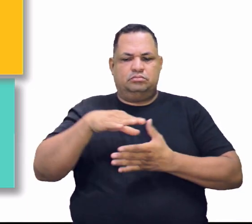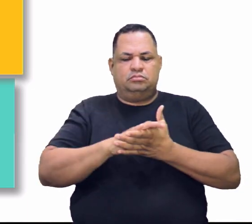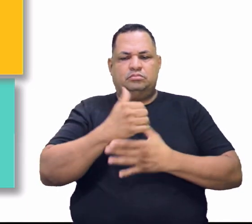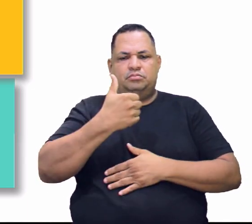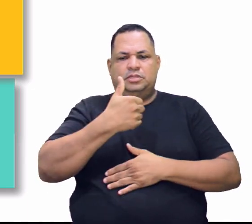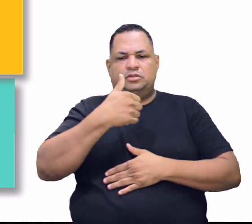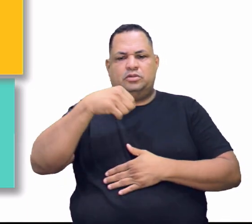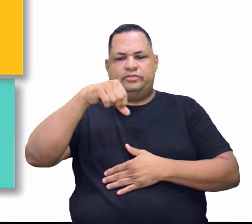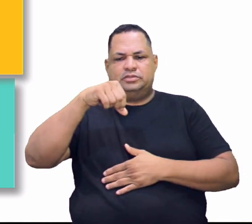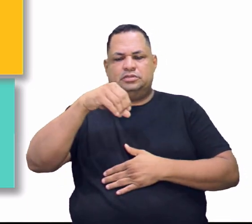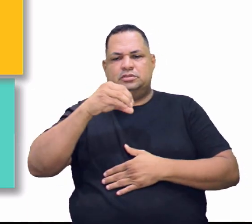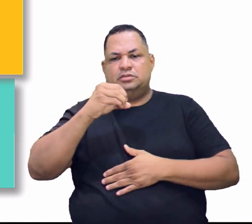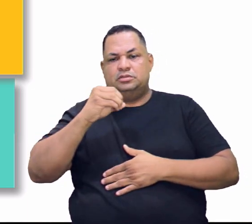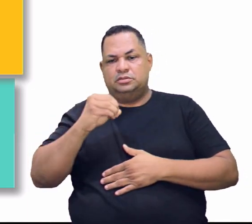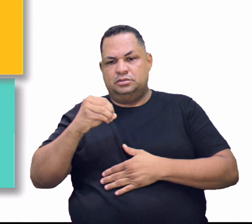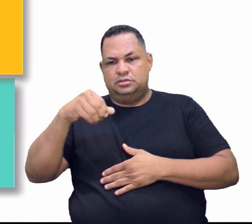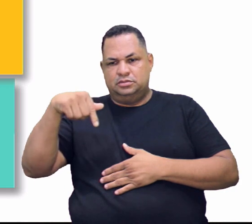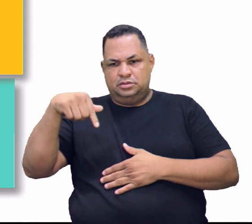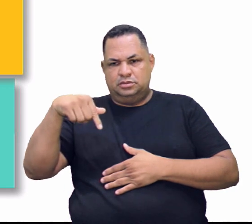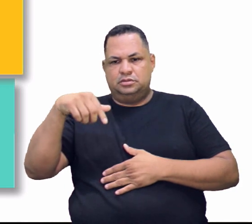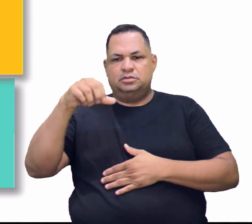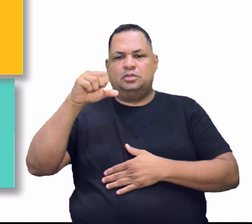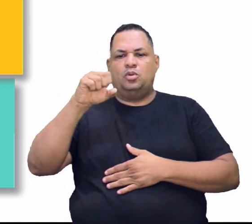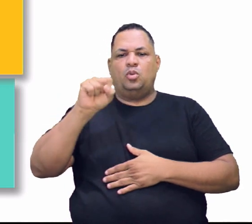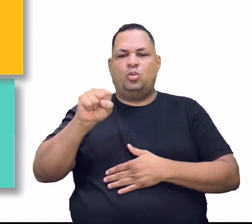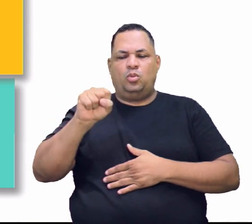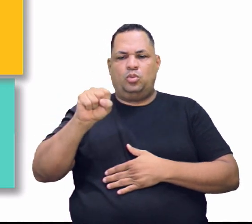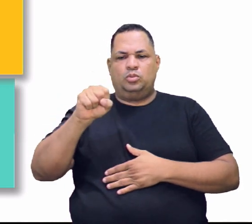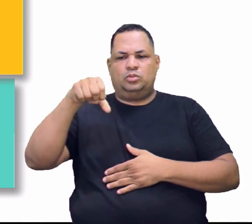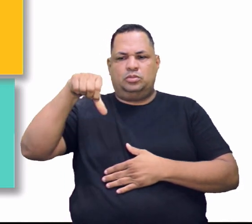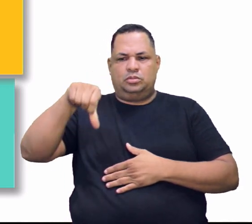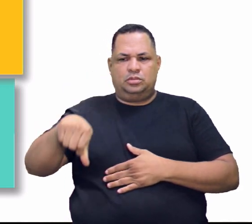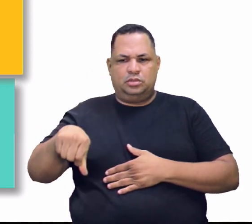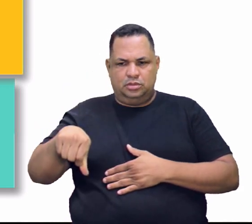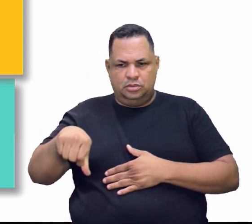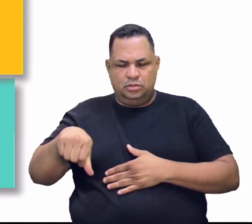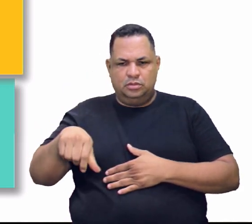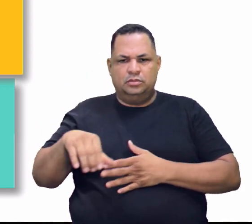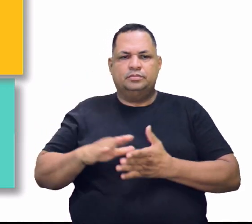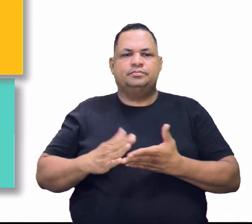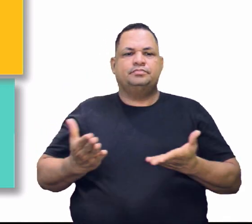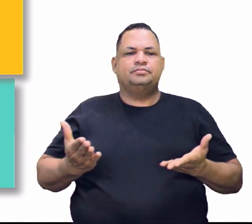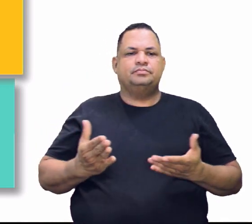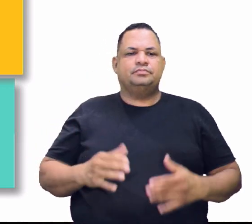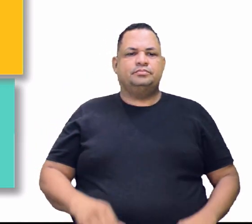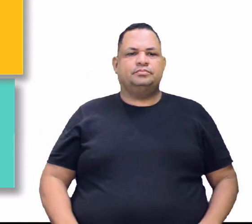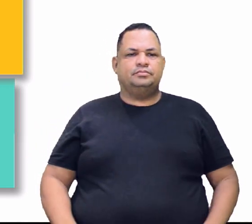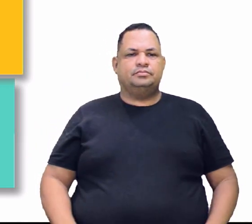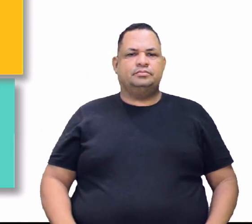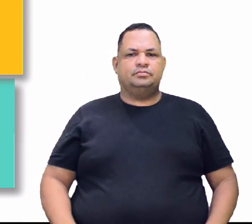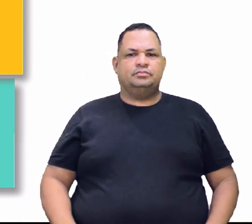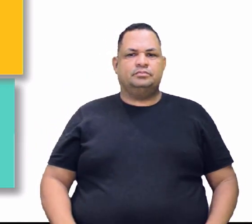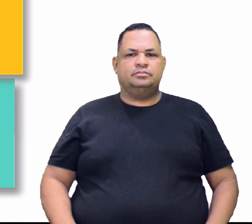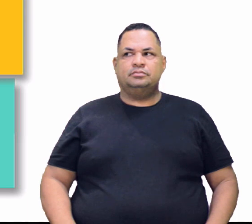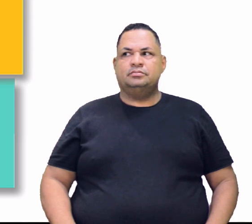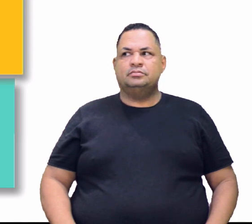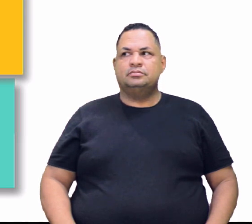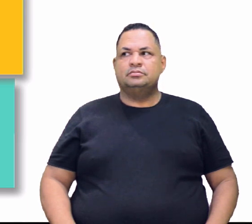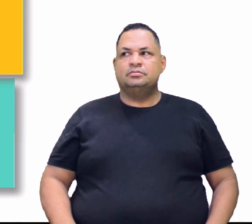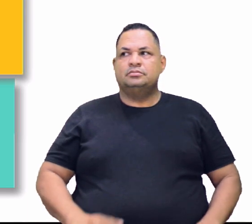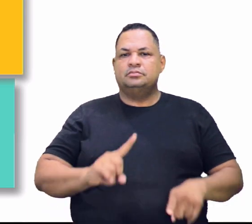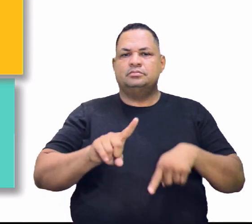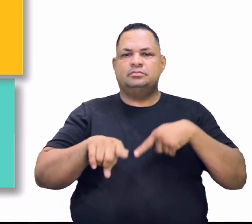1908 e a de 1909. Erro de dígito aqui, tá? É 1909, tá bom?